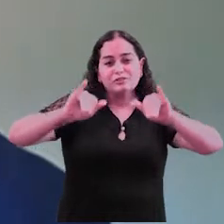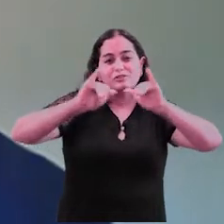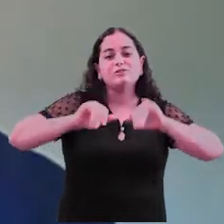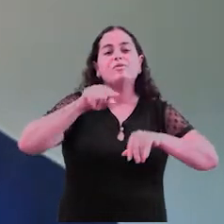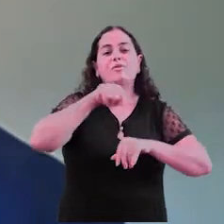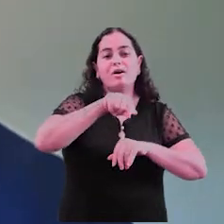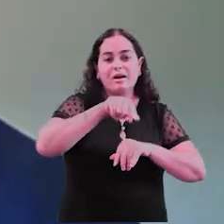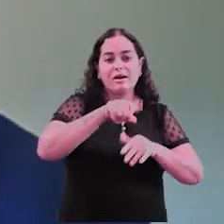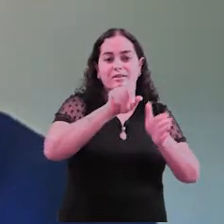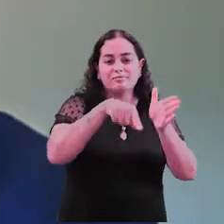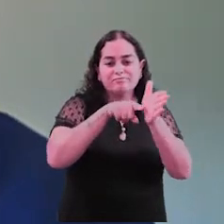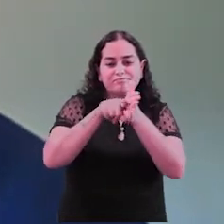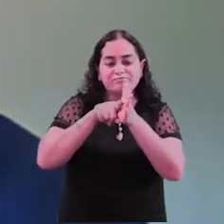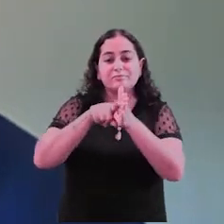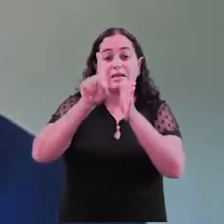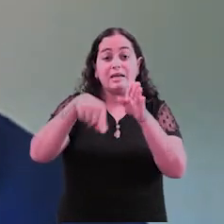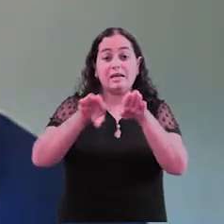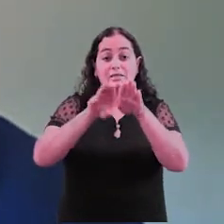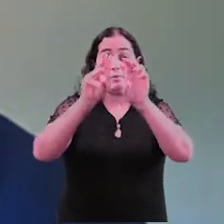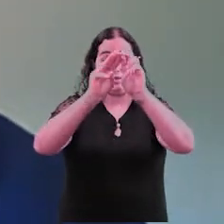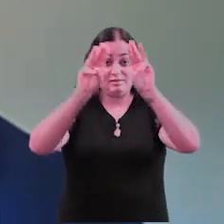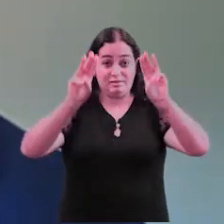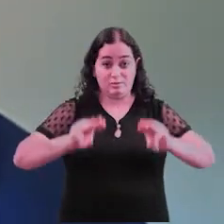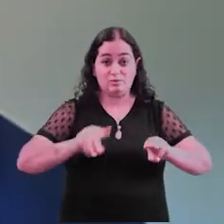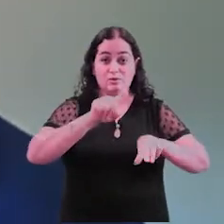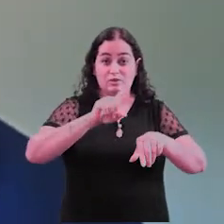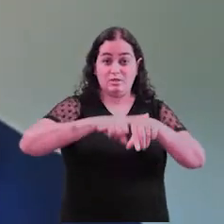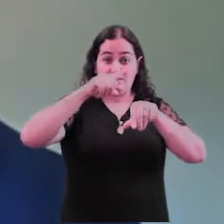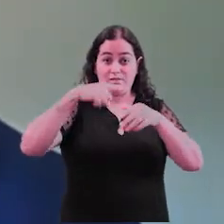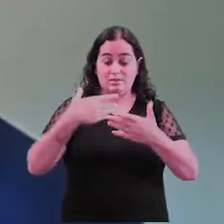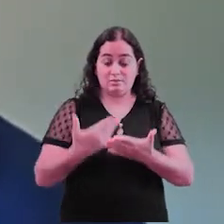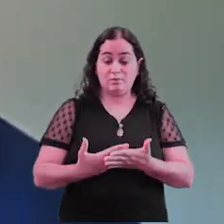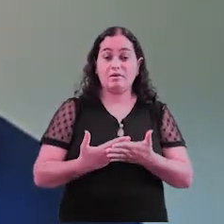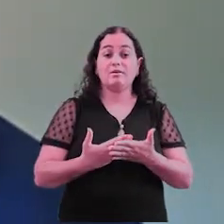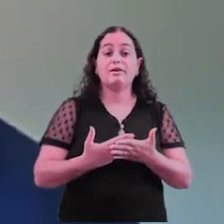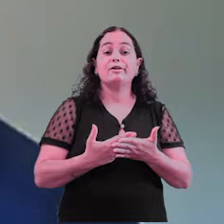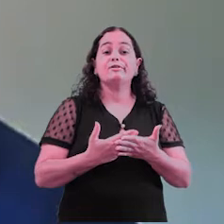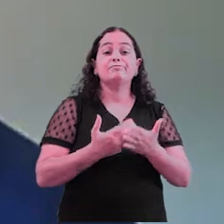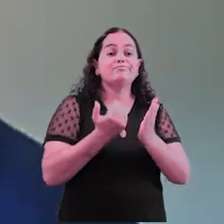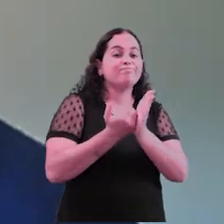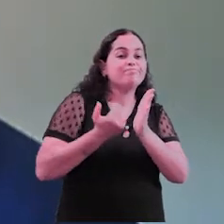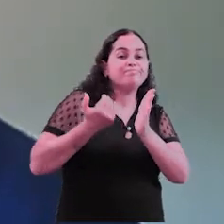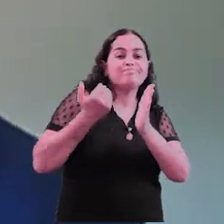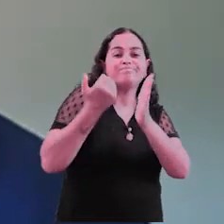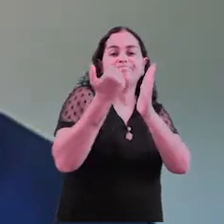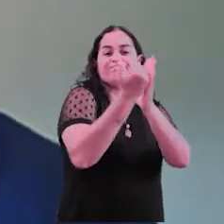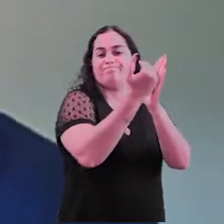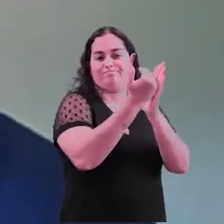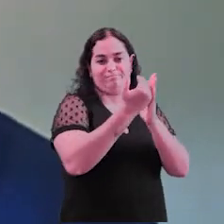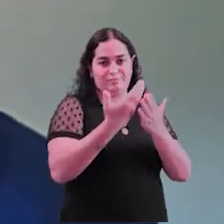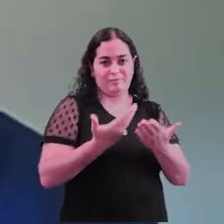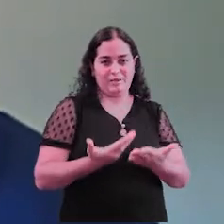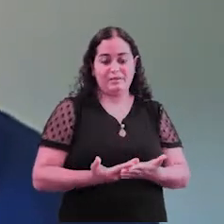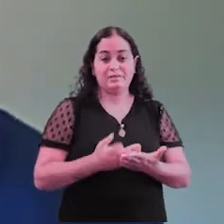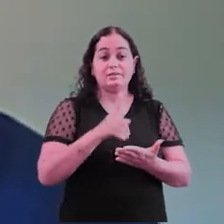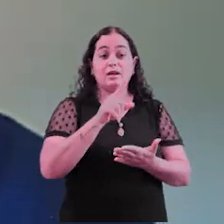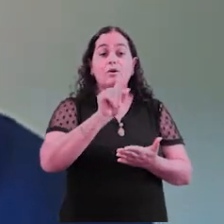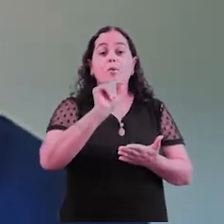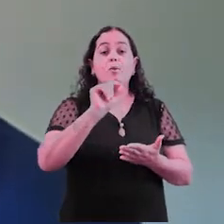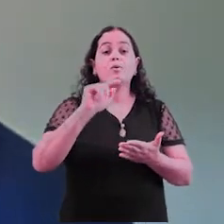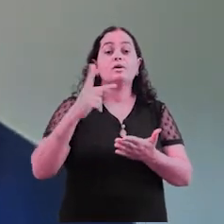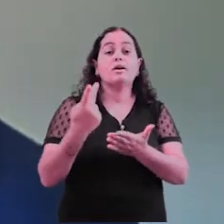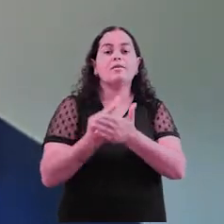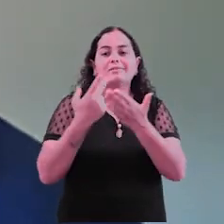de divulgação da cultura científica pelos museus neste momento se transpõem para a virtualidade, o que